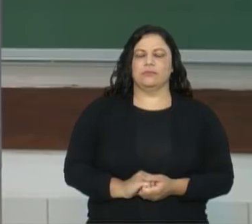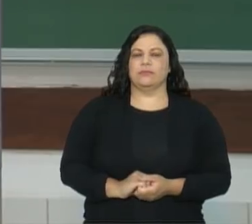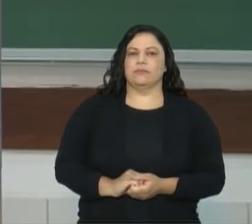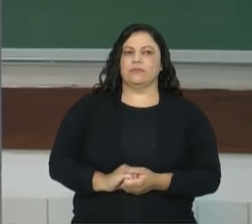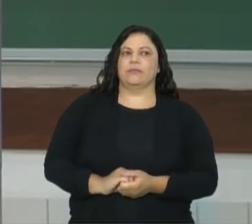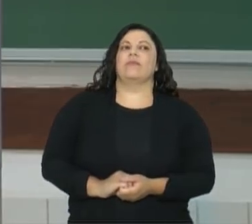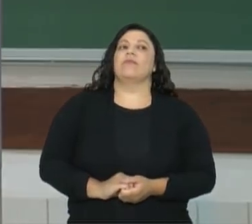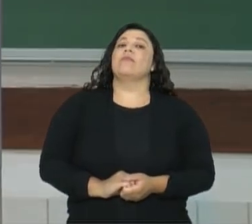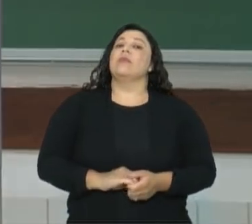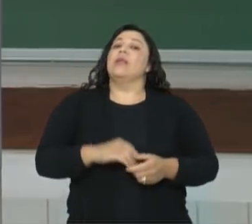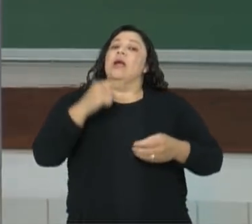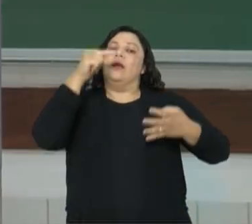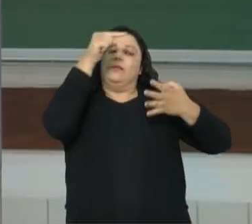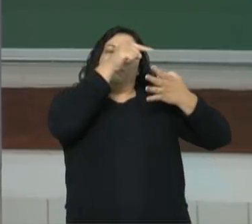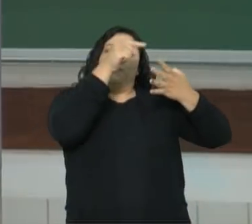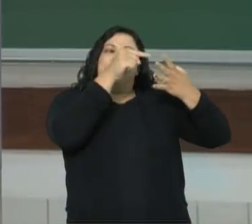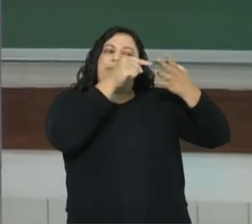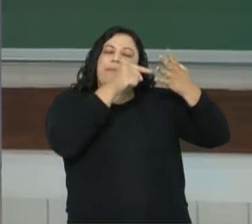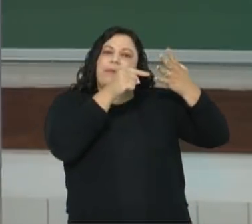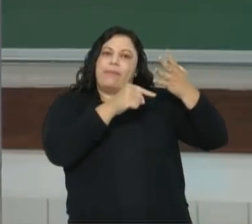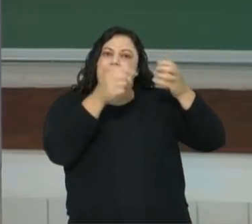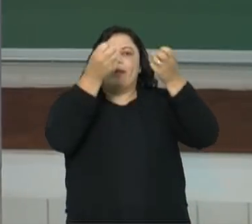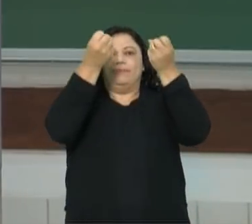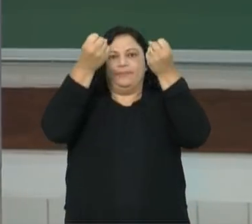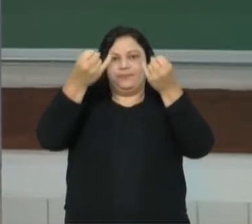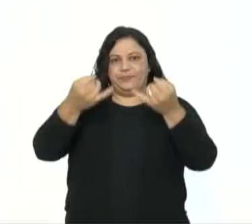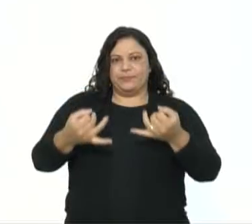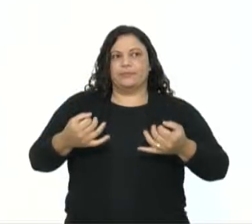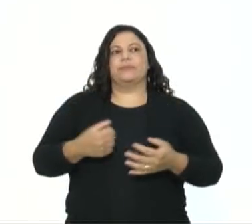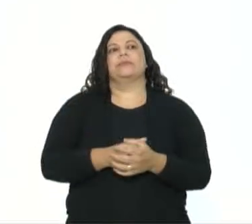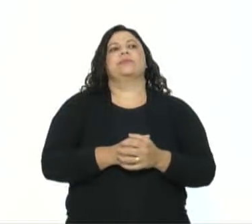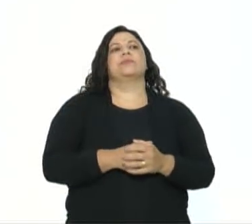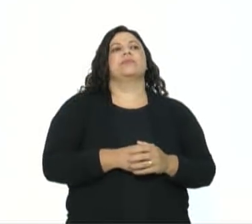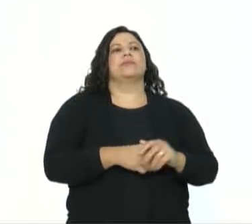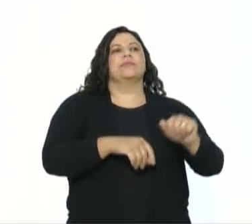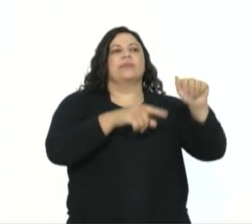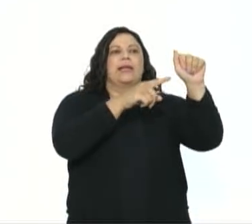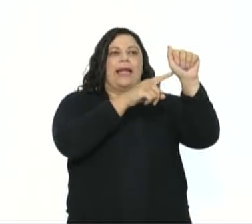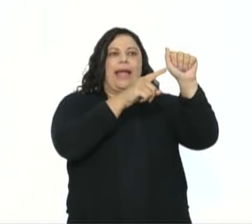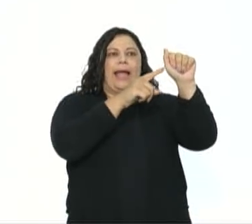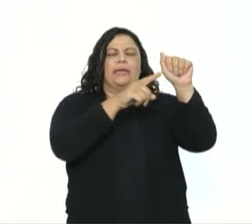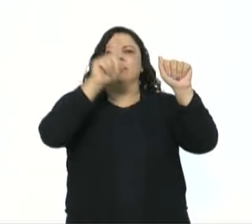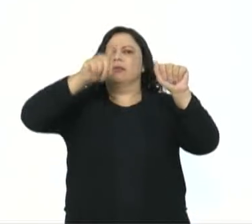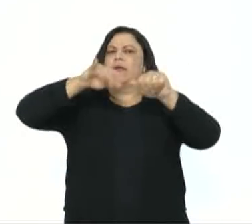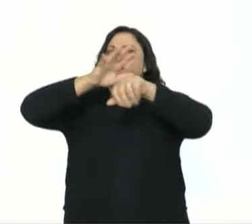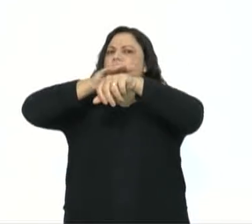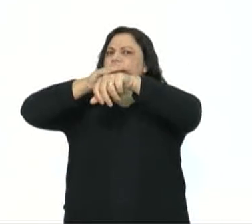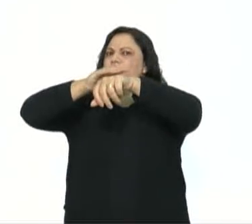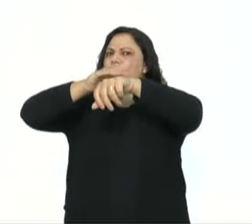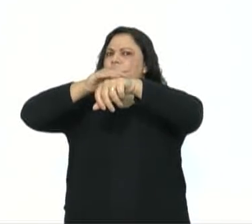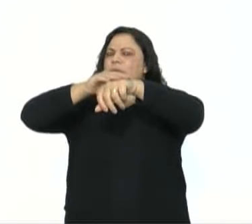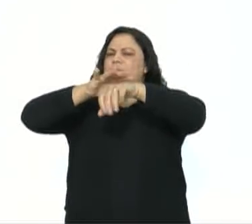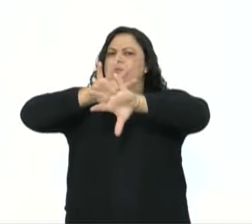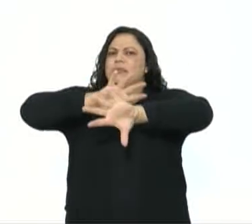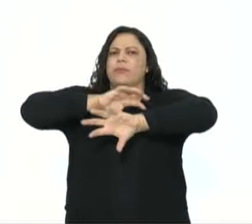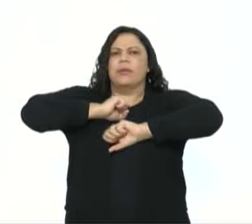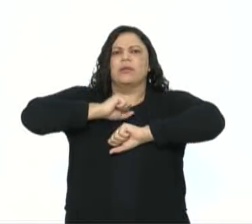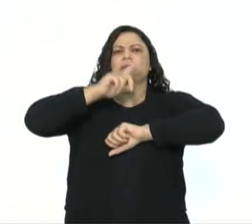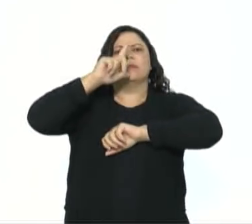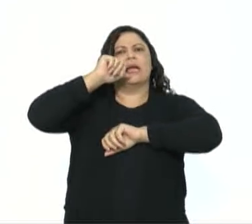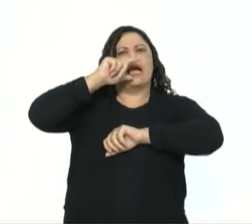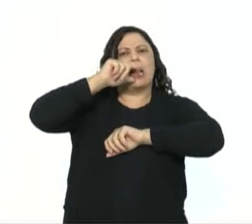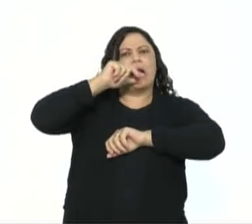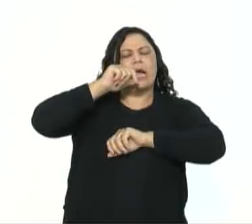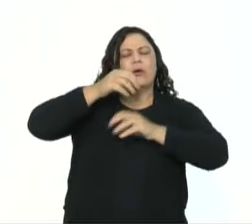uma por uma em detalhes para não perder nada. Veja só, a ascaridíase é uma doença transmitida pela ingestão de água e alimentos contaminados